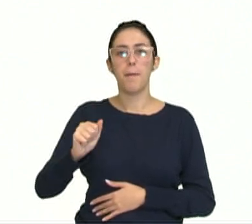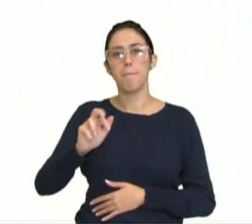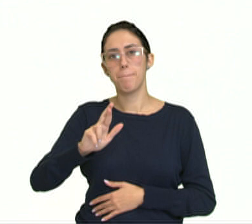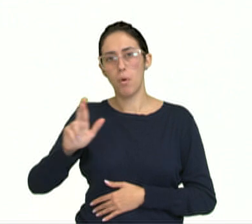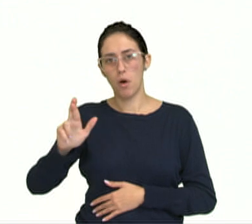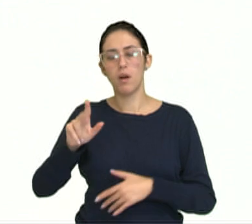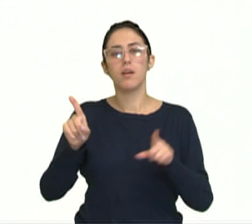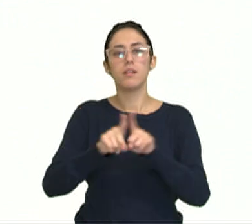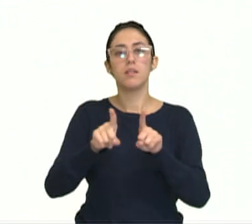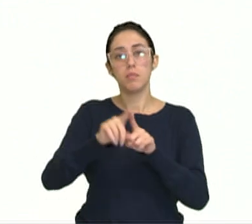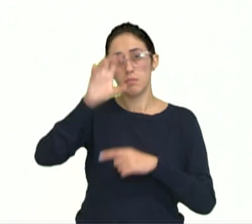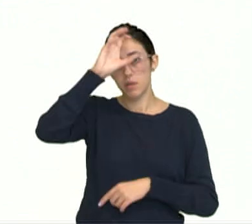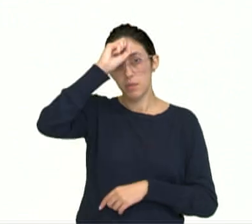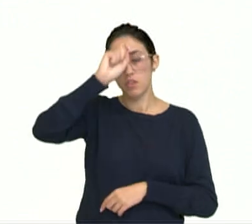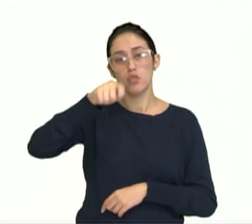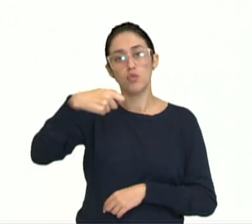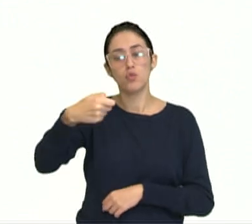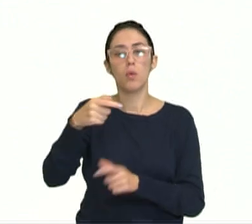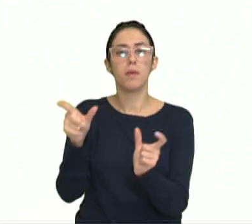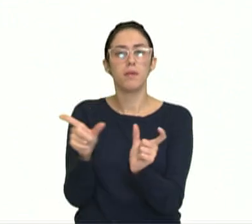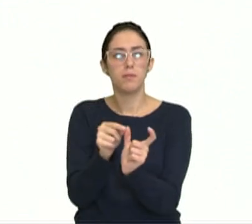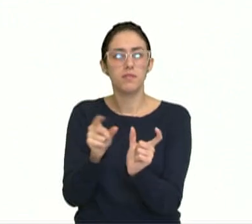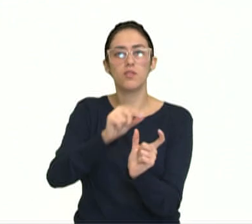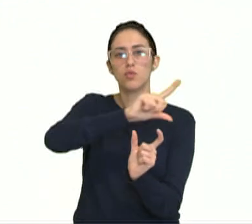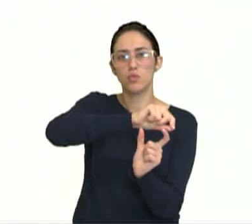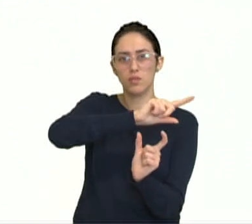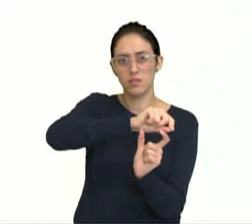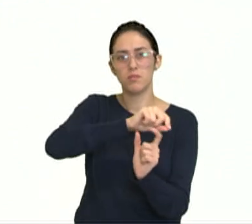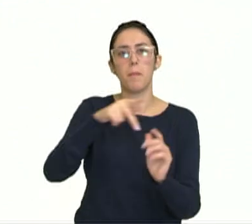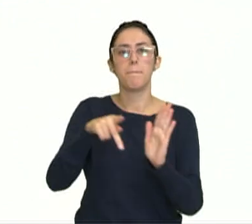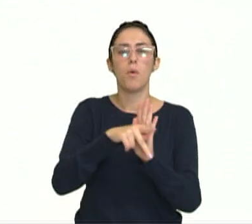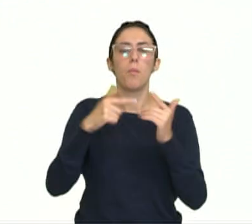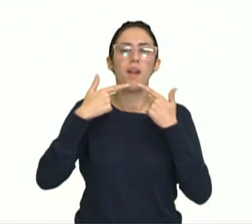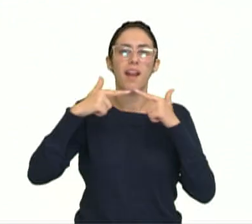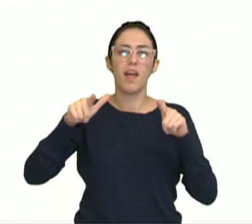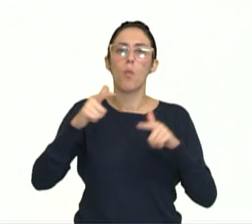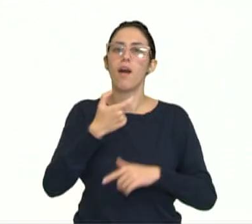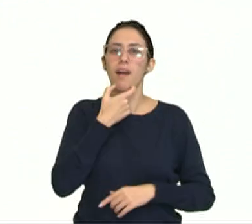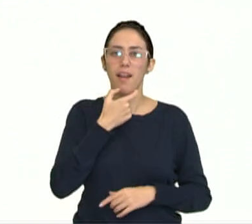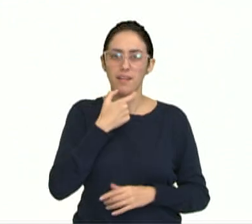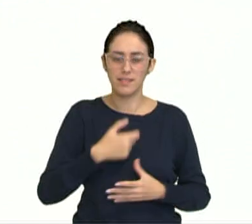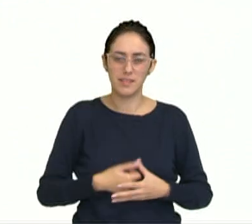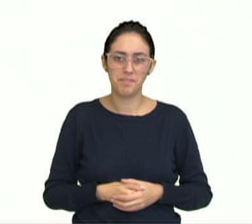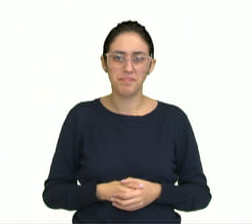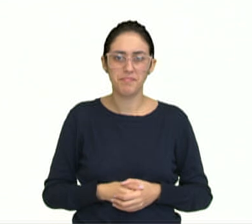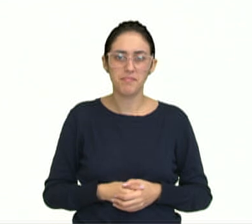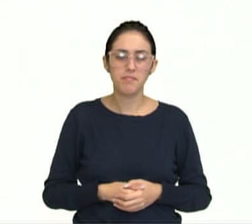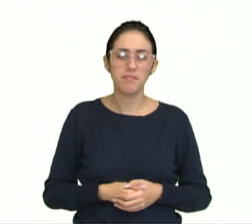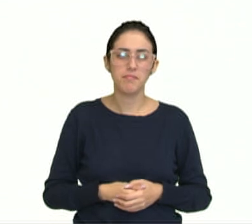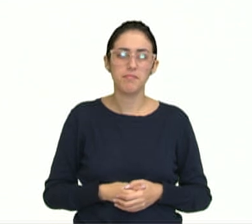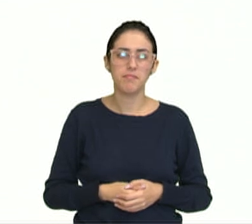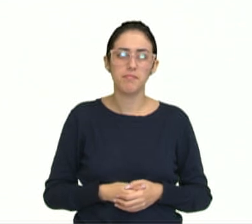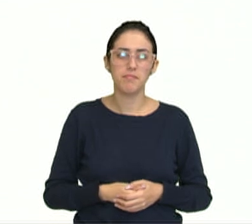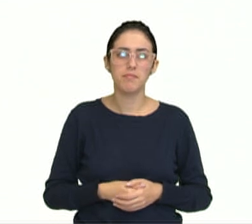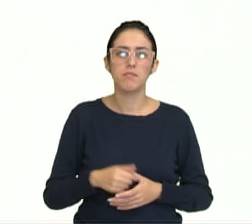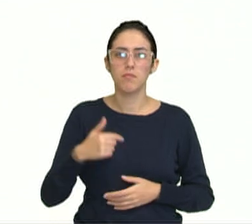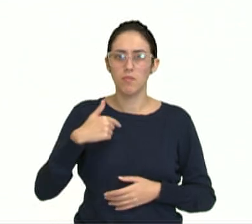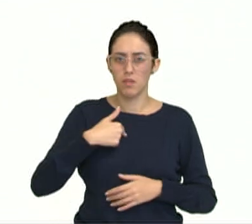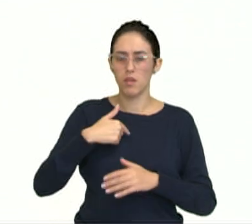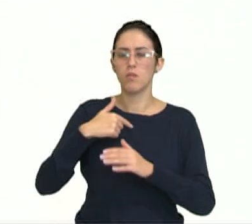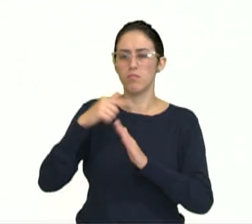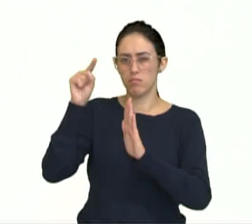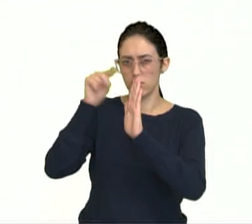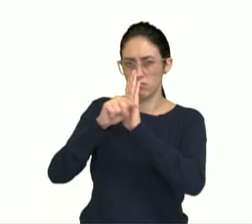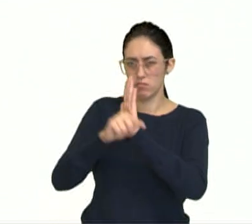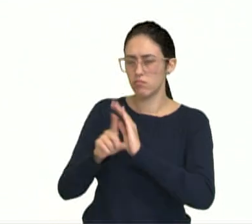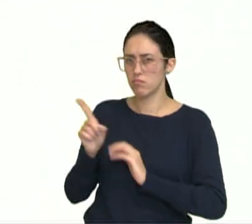os prefixos e os sufixos na língua inglesa, ok? No nosso warm-up, eu vou aqui fazer as perguntinhas, mas não vou dar tempo, né, para